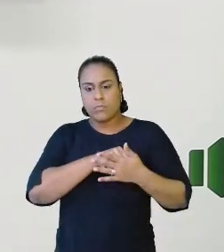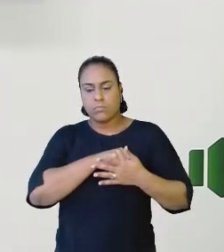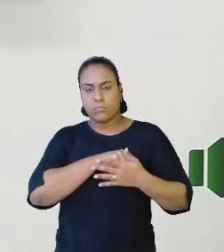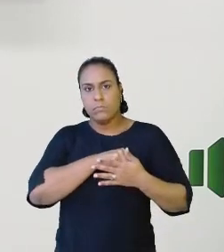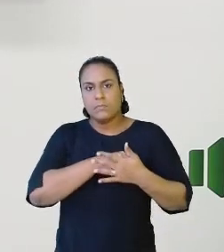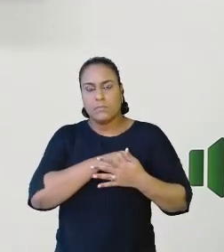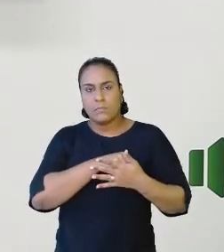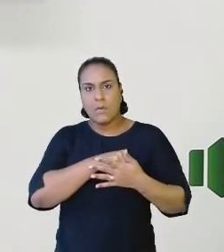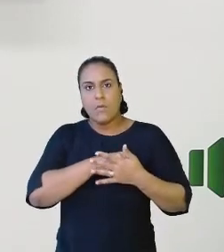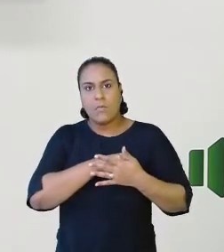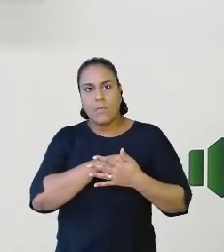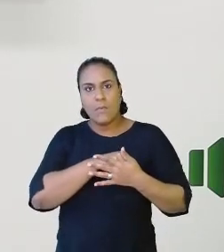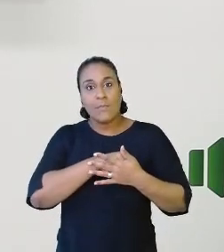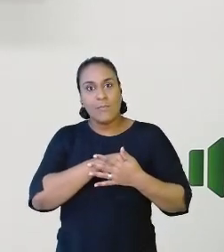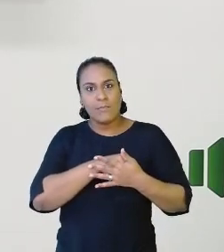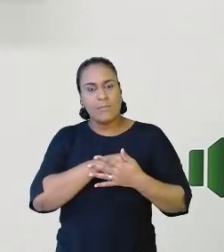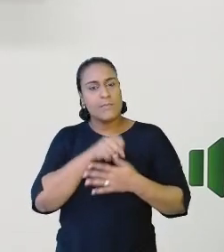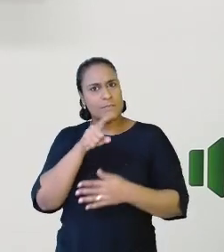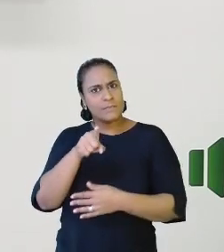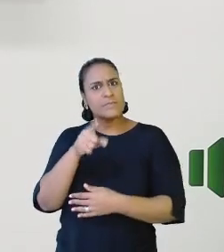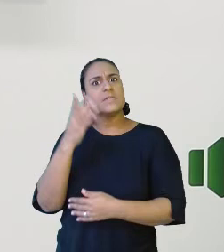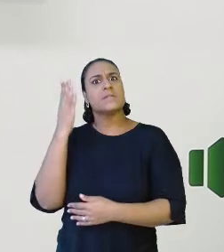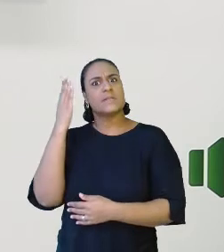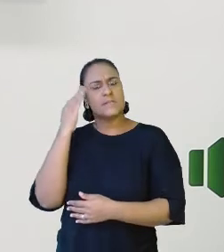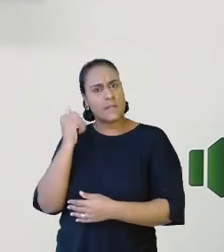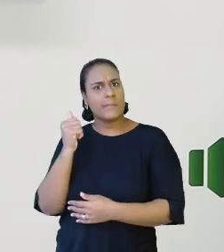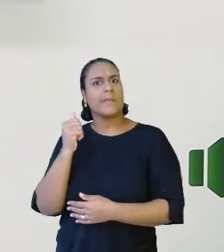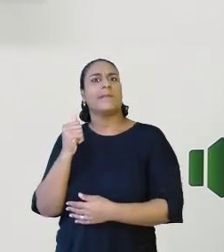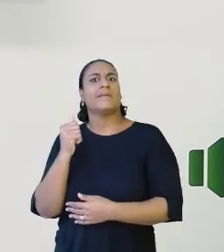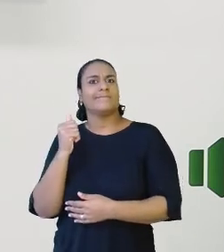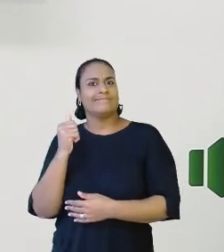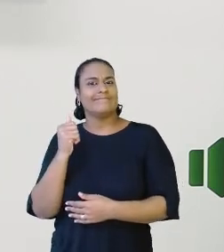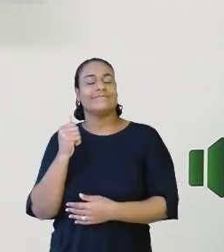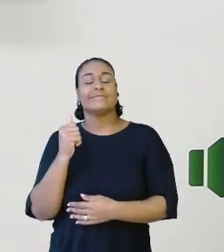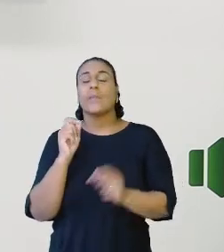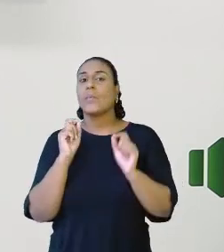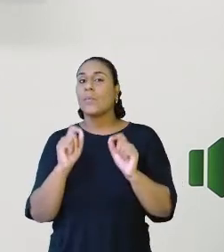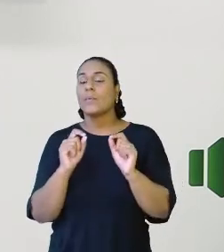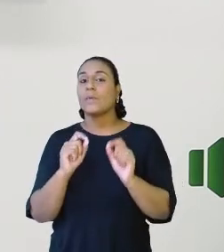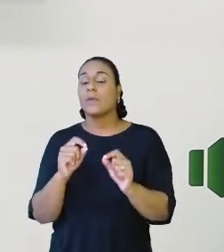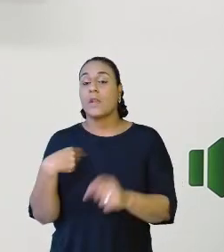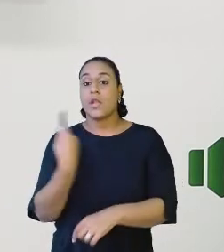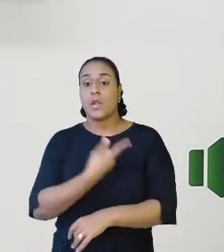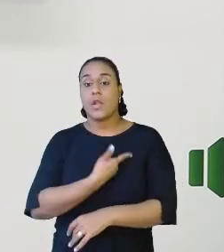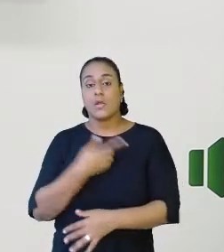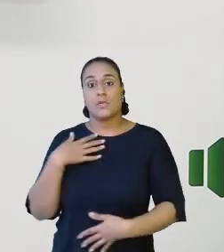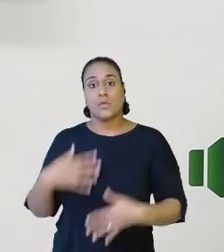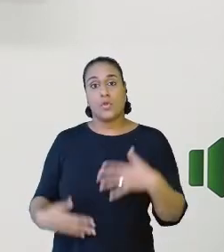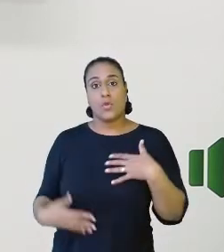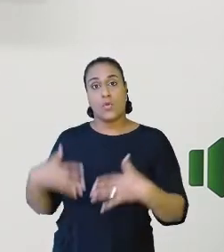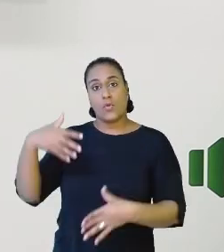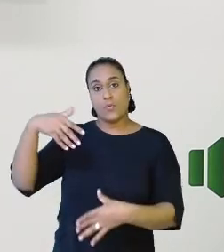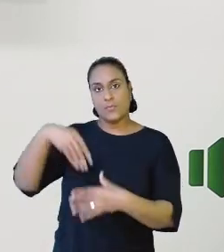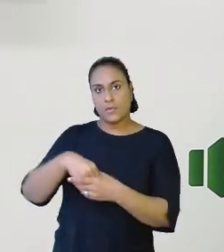você vai saber, né? Agora a gente já sabe aqui que no nosso corpo esse sangue ele